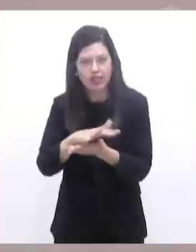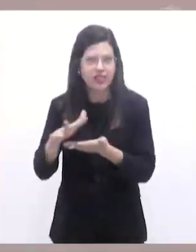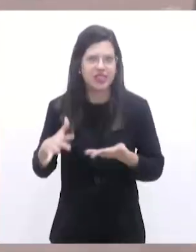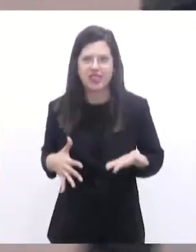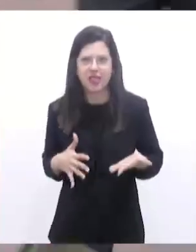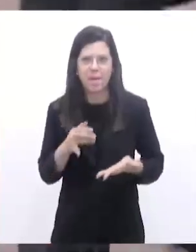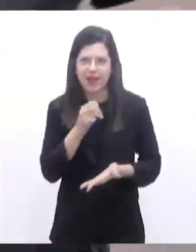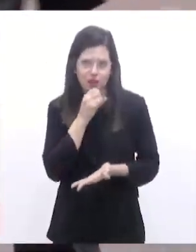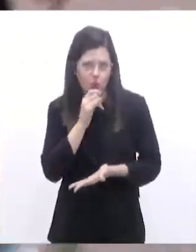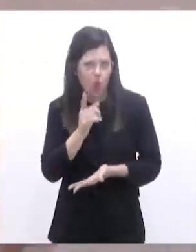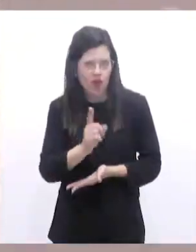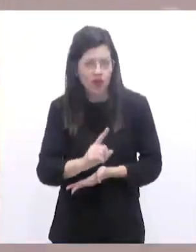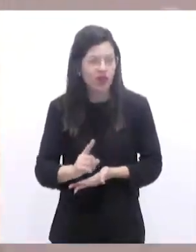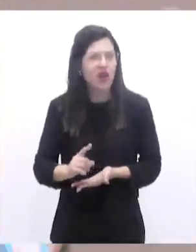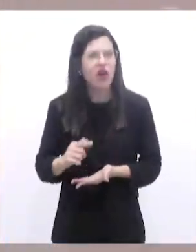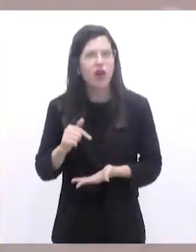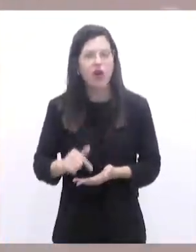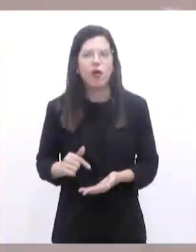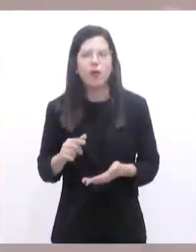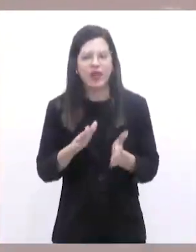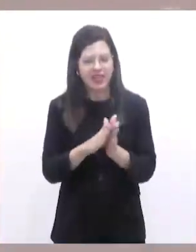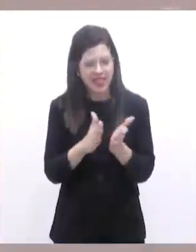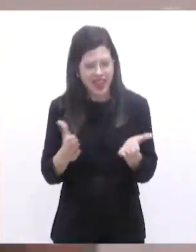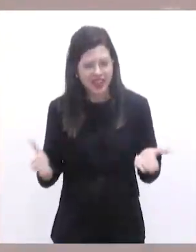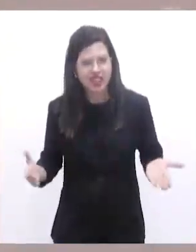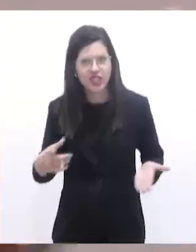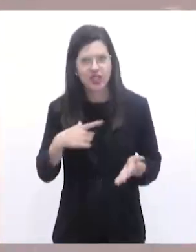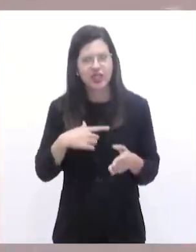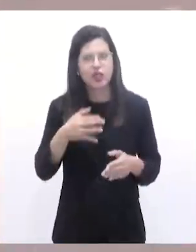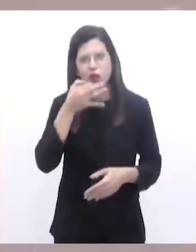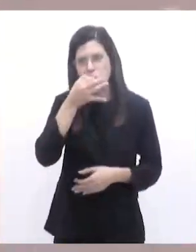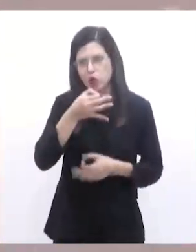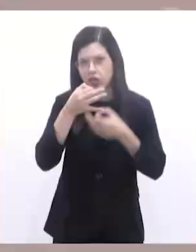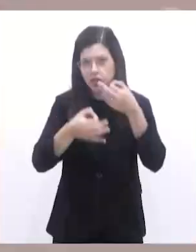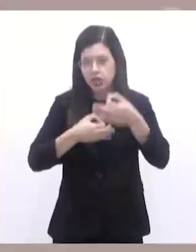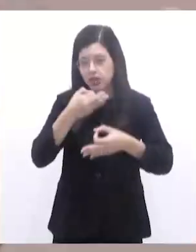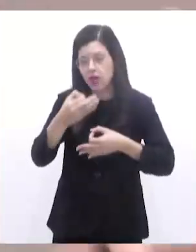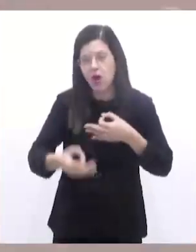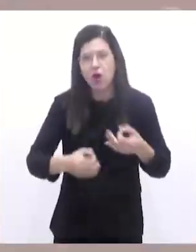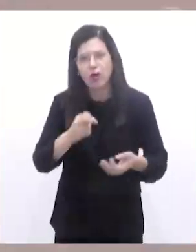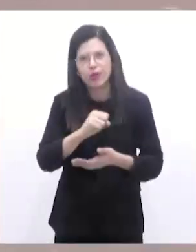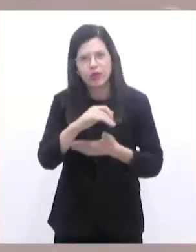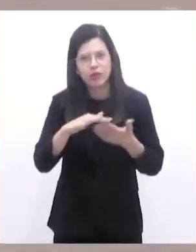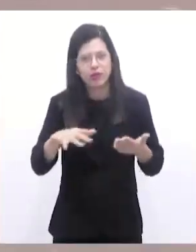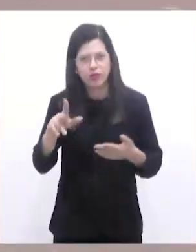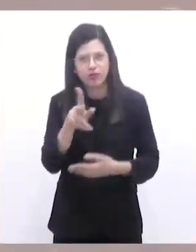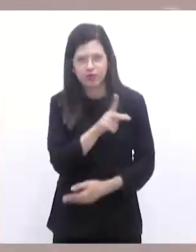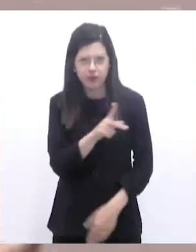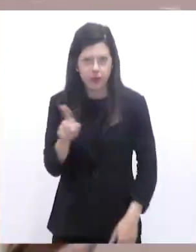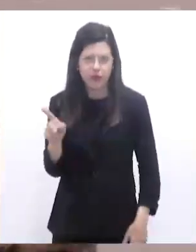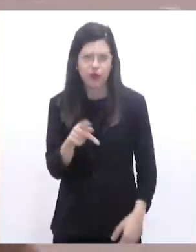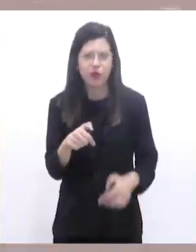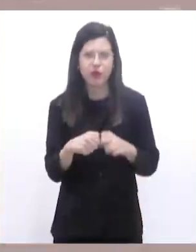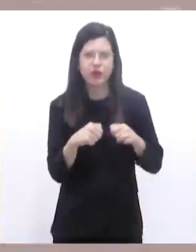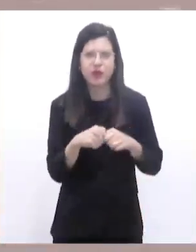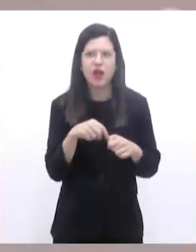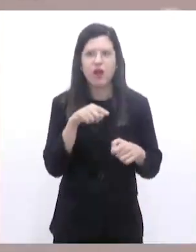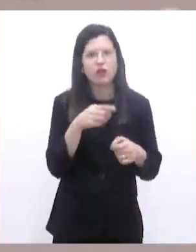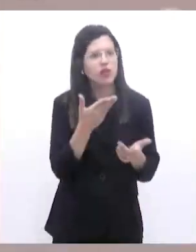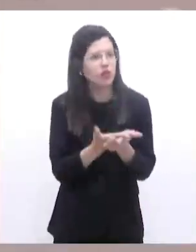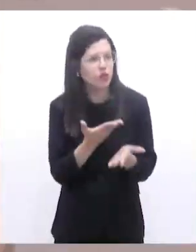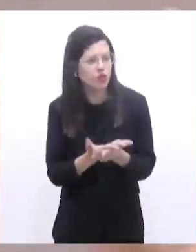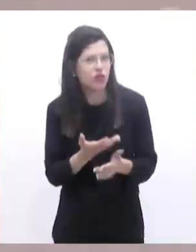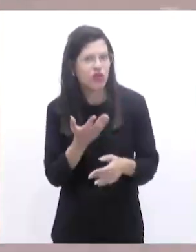essenciais para isso. Então já fica o spoiler, nessa cartilha vão ter sugestões de atividades para os professores fazerem, assim, vocês estão estudando uma